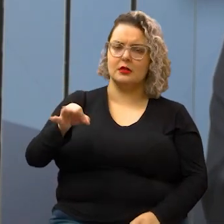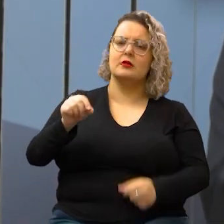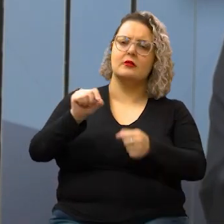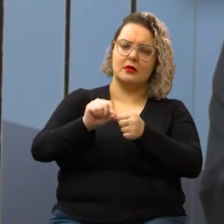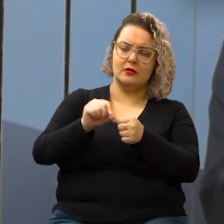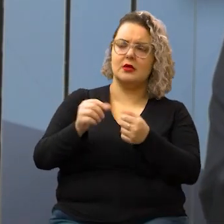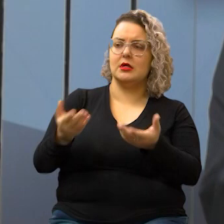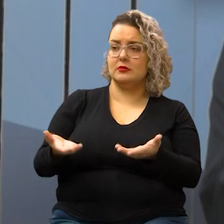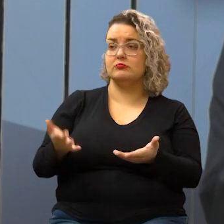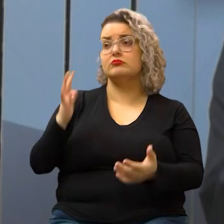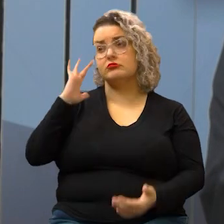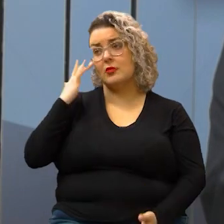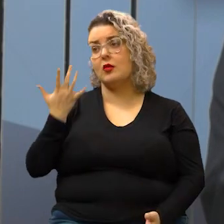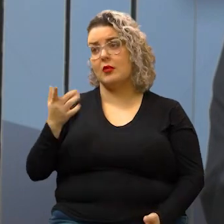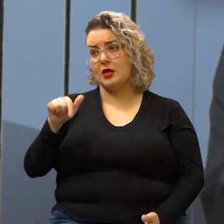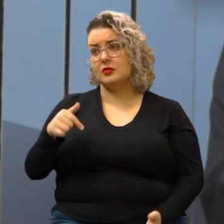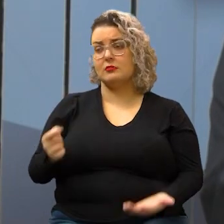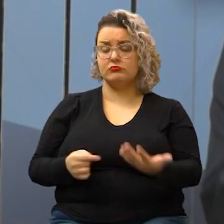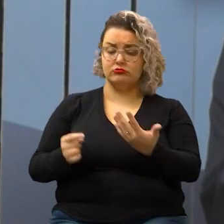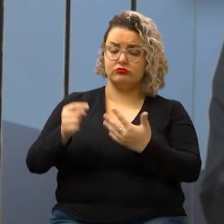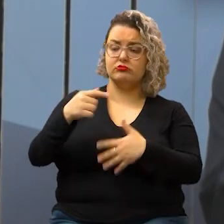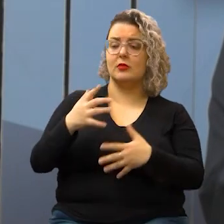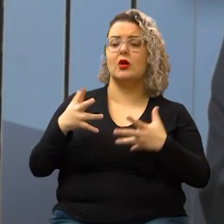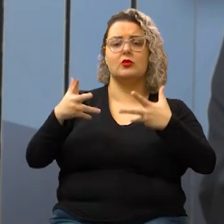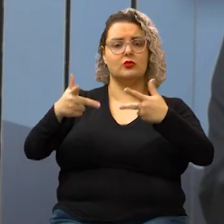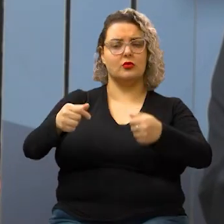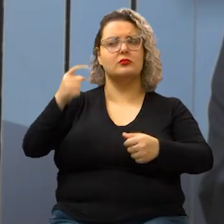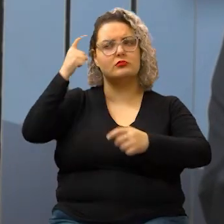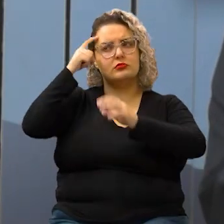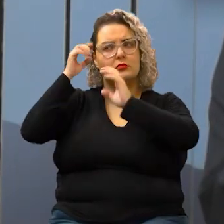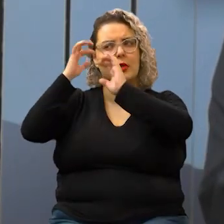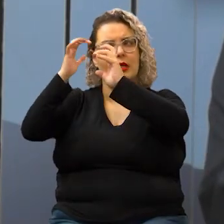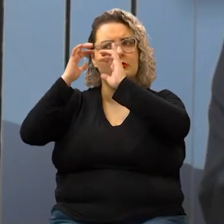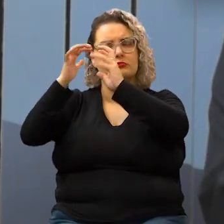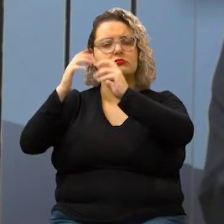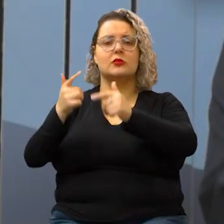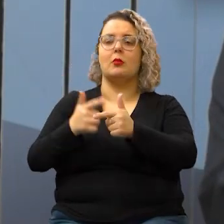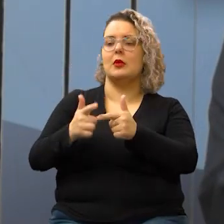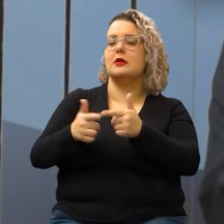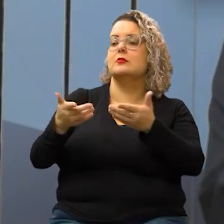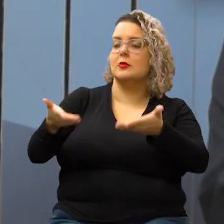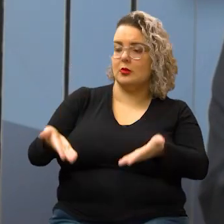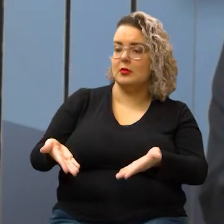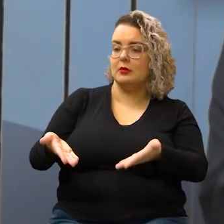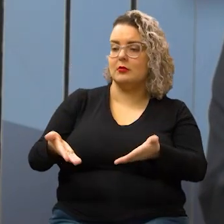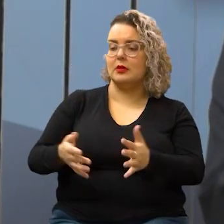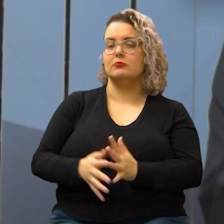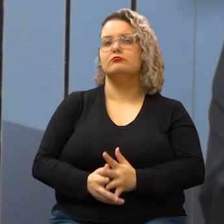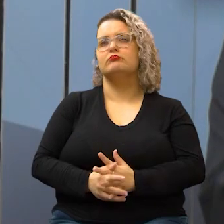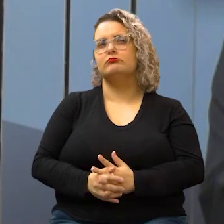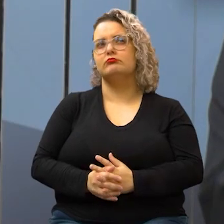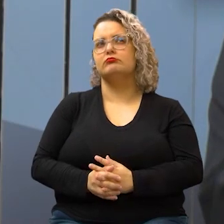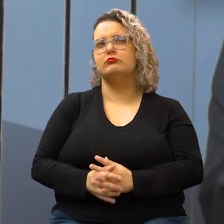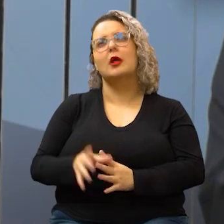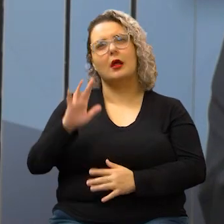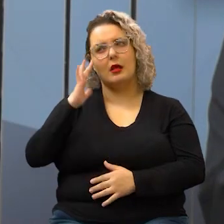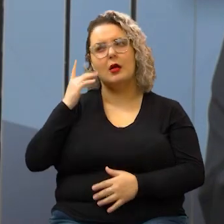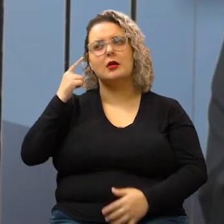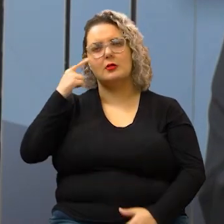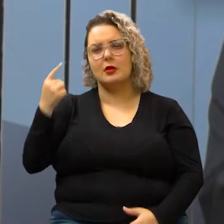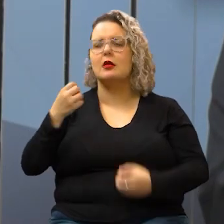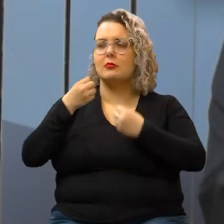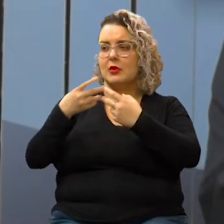fazer. Então, acho que é um chamado, né, a todos para refletirem sobre esse problema. E acho que as ideias são